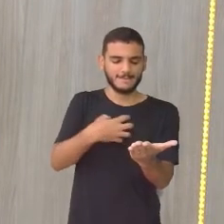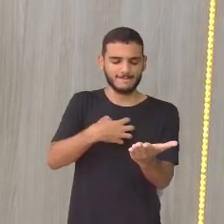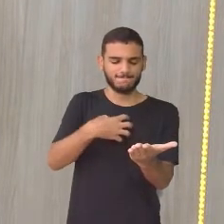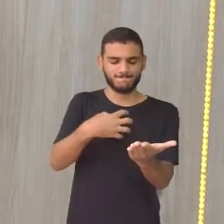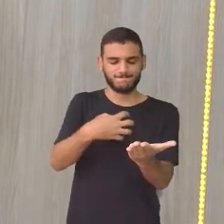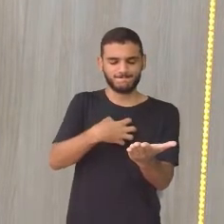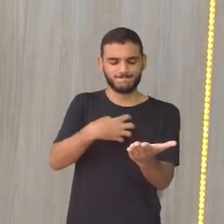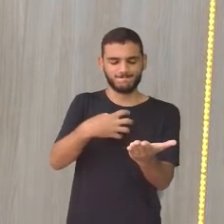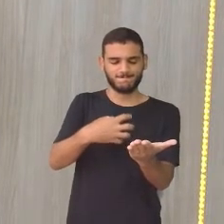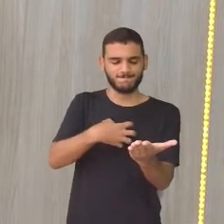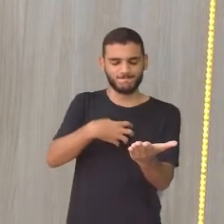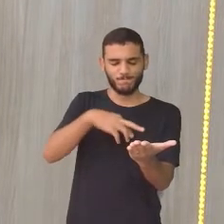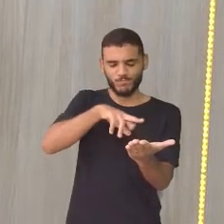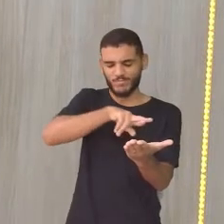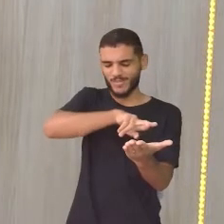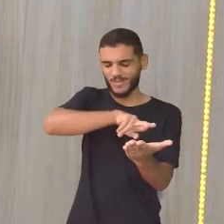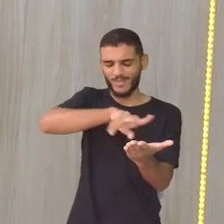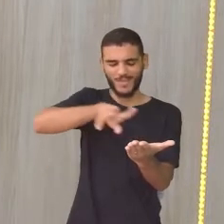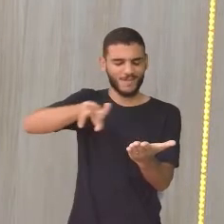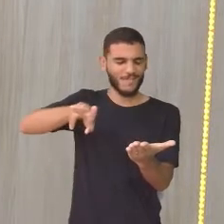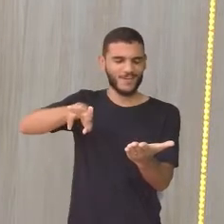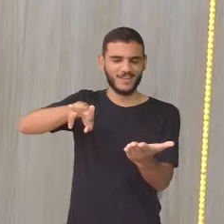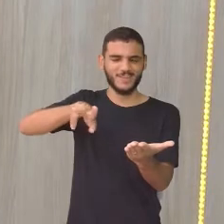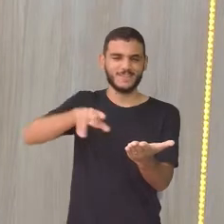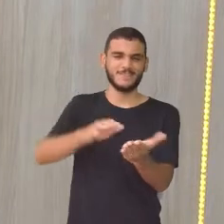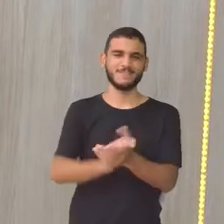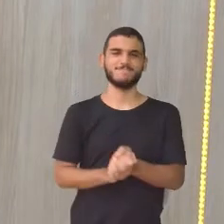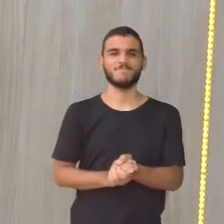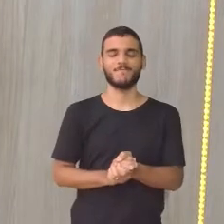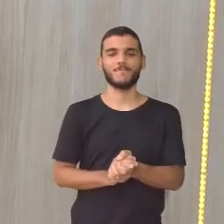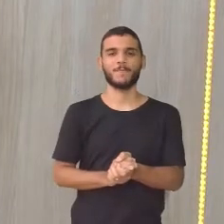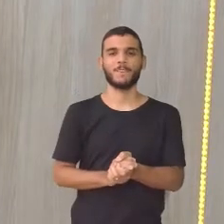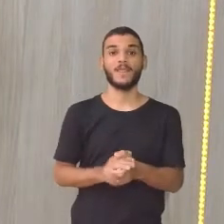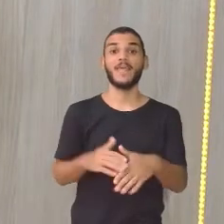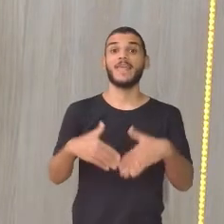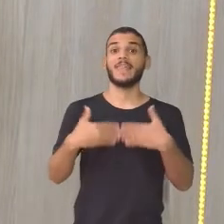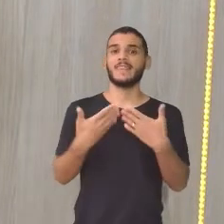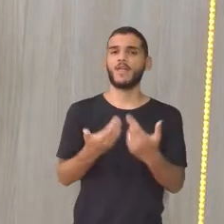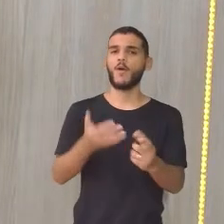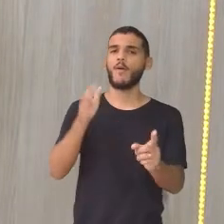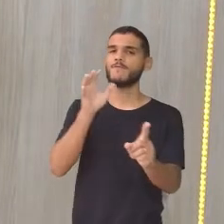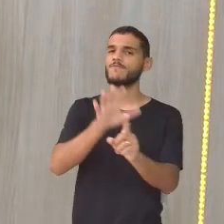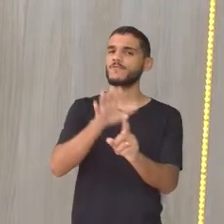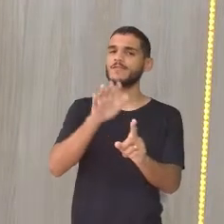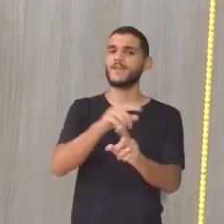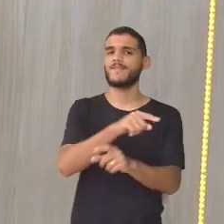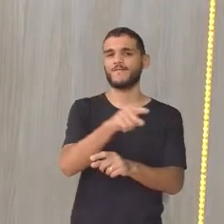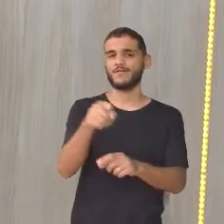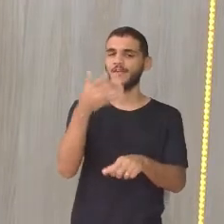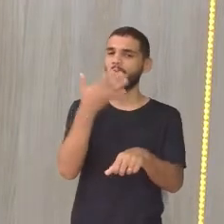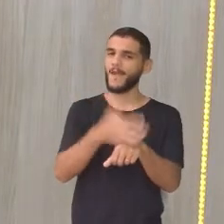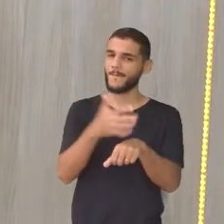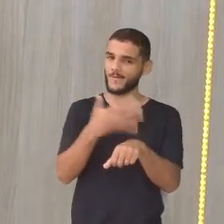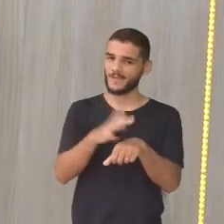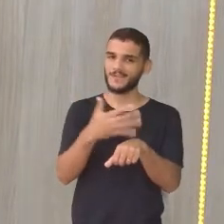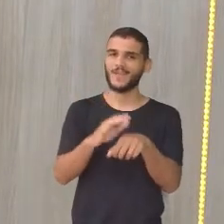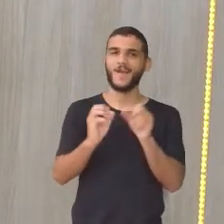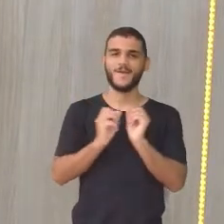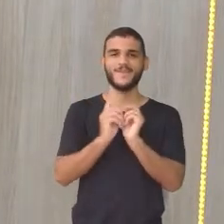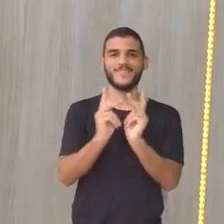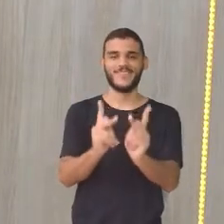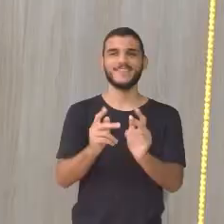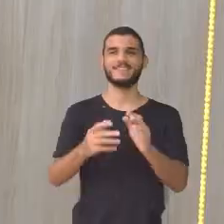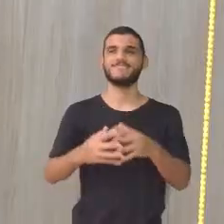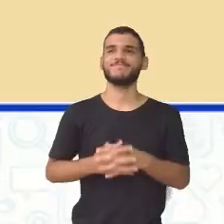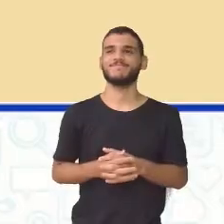não posso deixar de encorajar vocês e de incentivar a essa prática. Então, vamos lá.